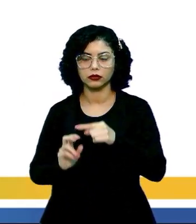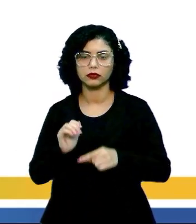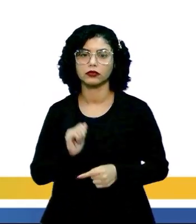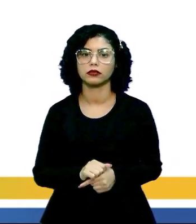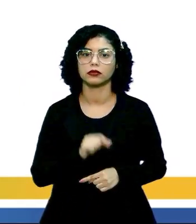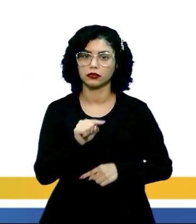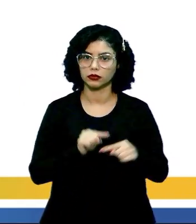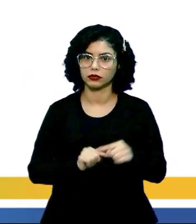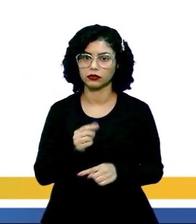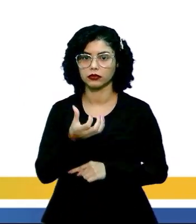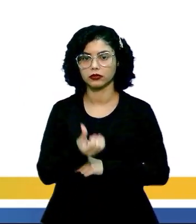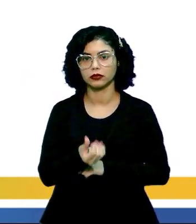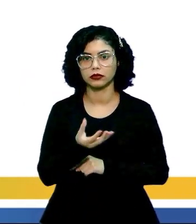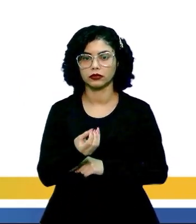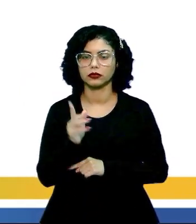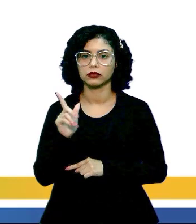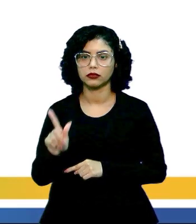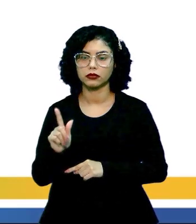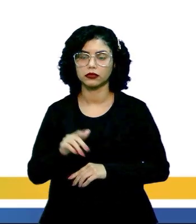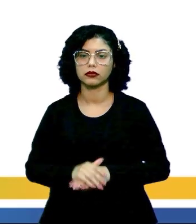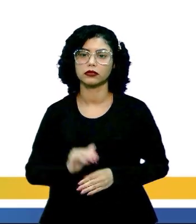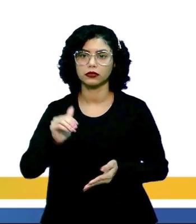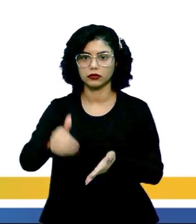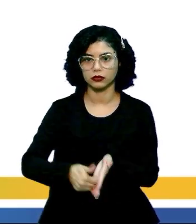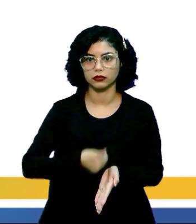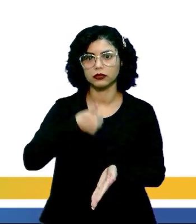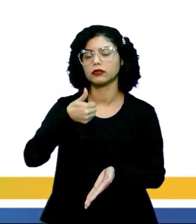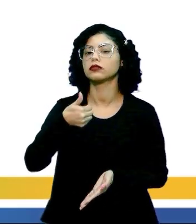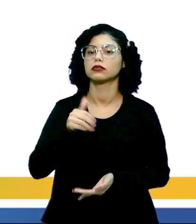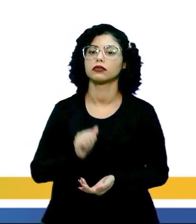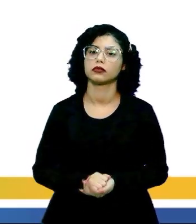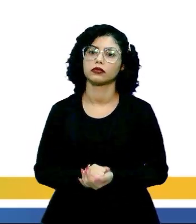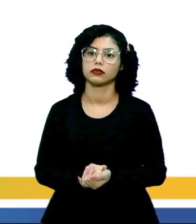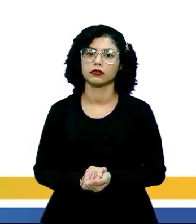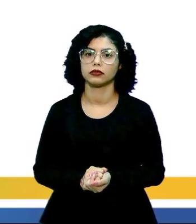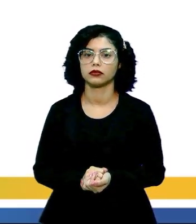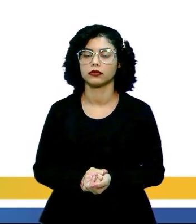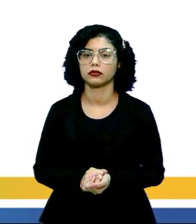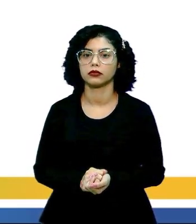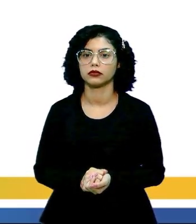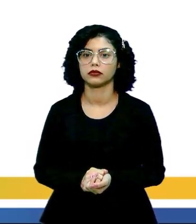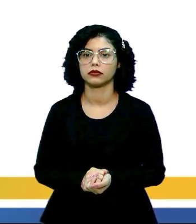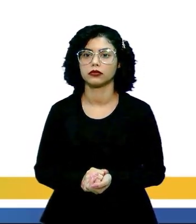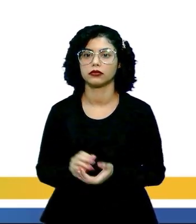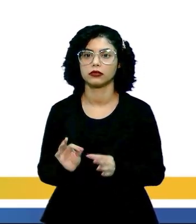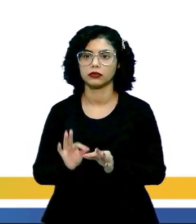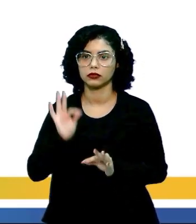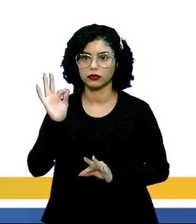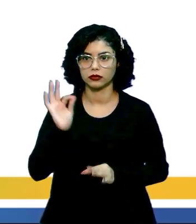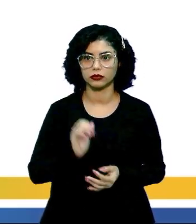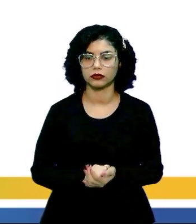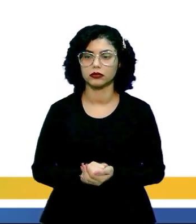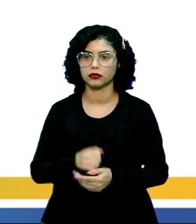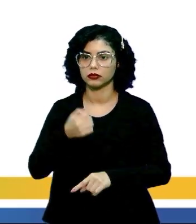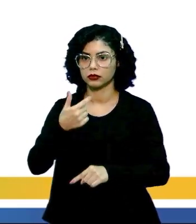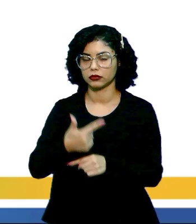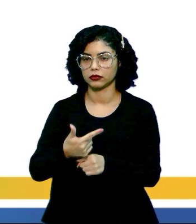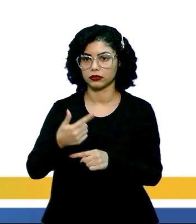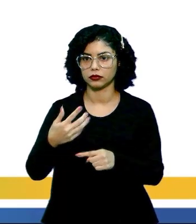para 5, que é igual a 160 gramas, né? E uma colher de